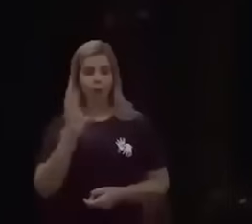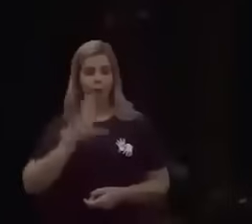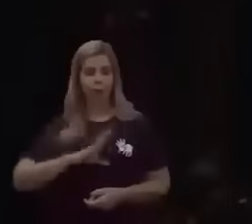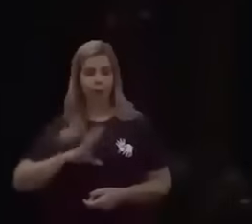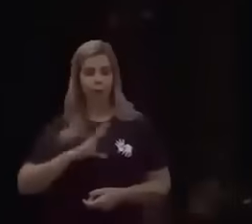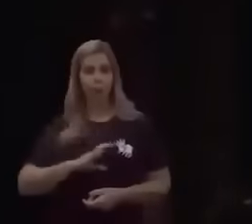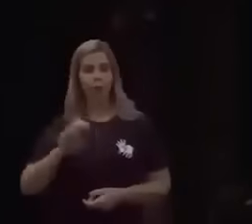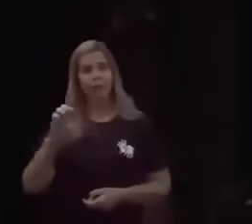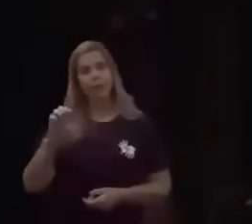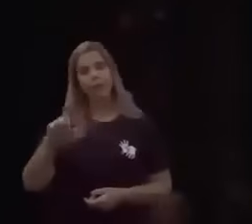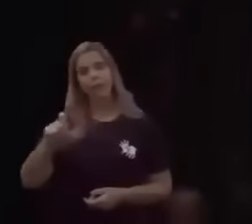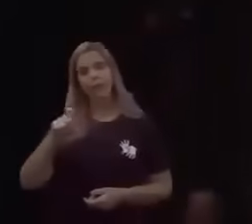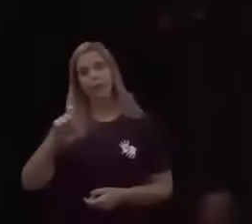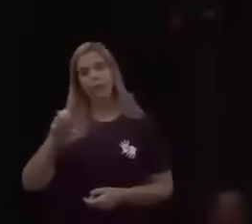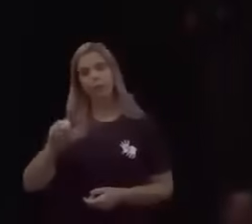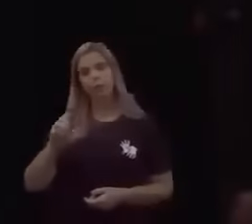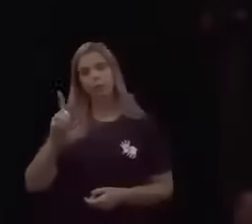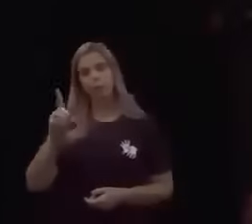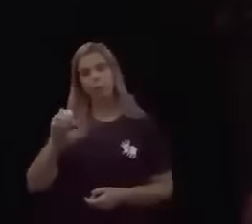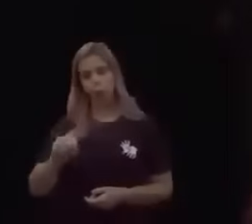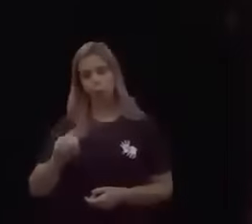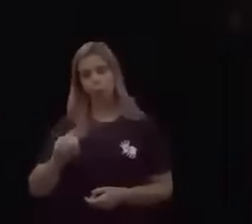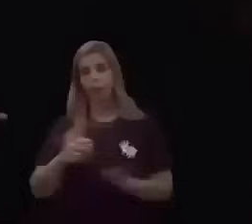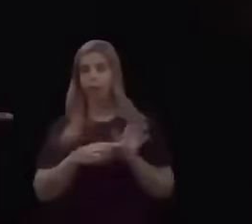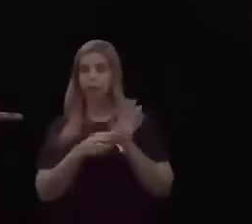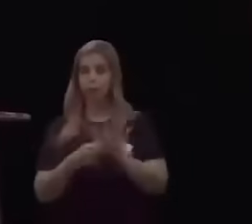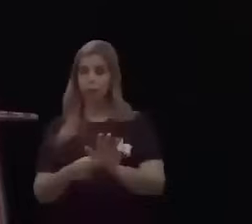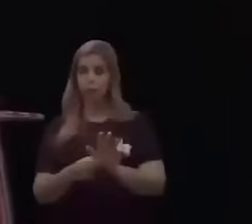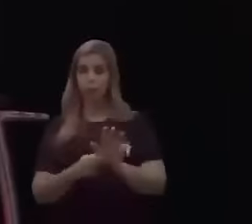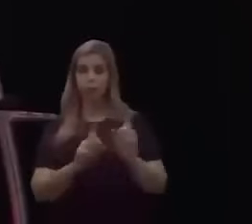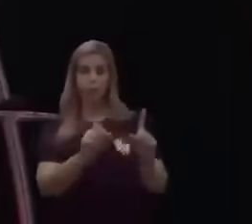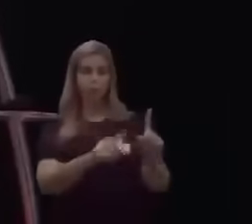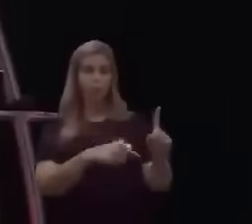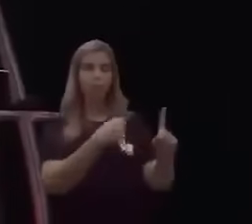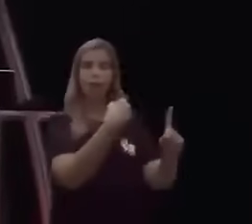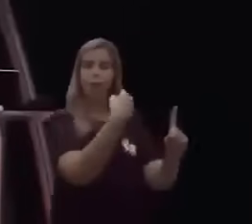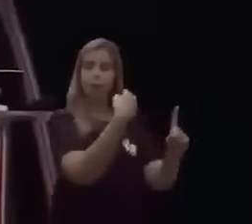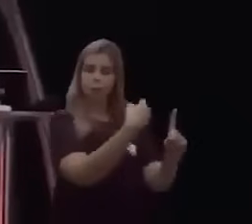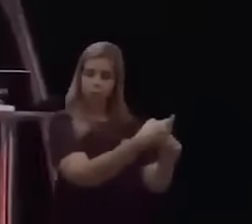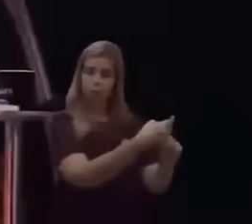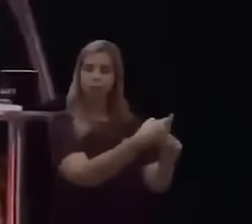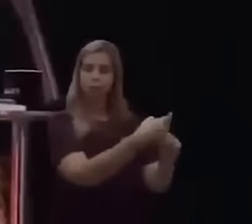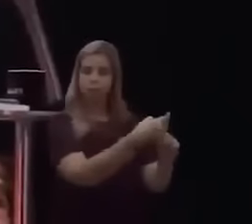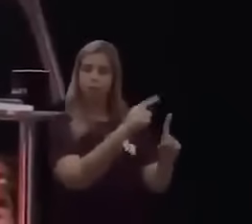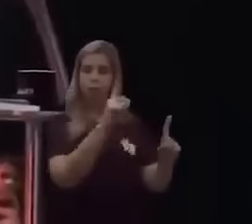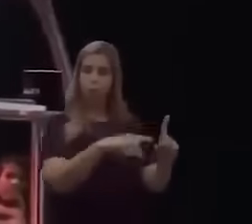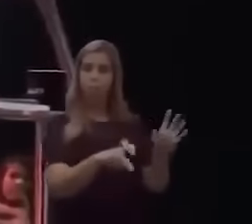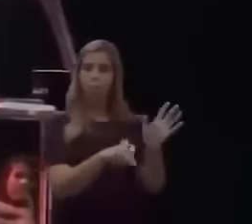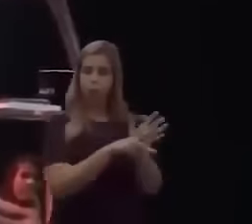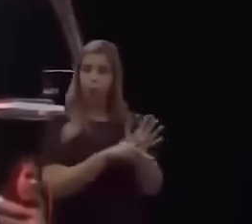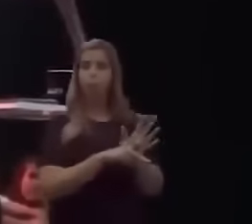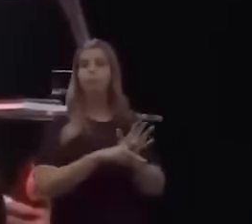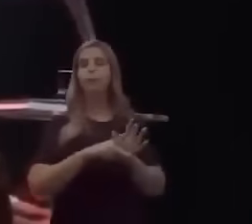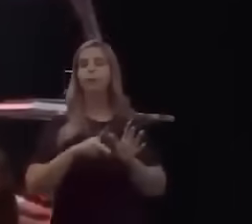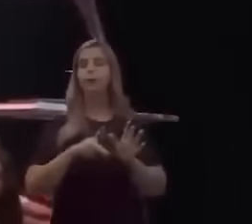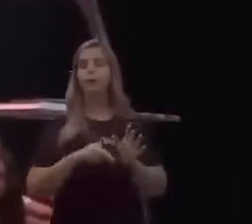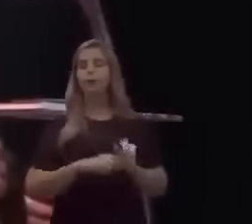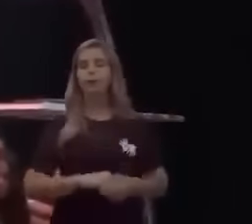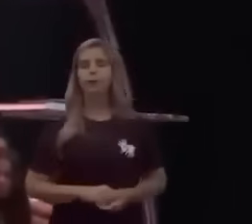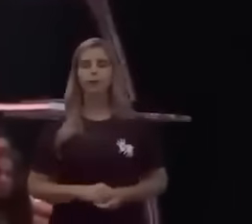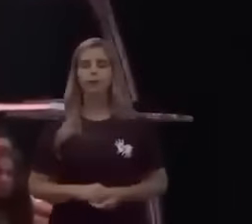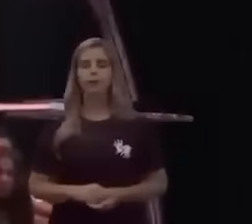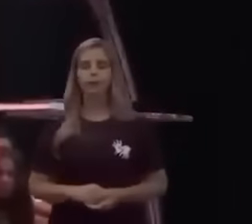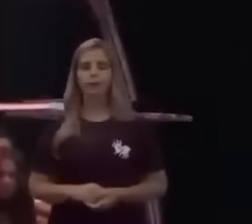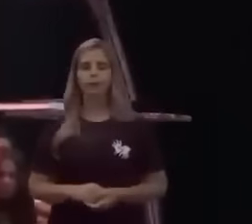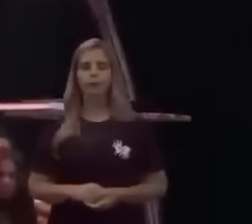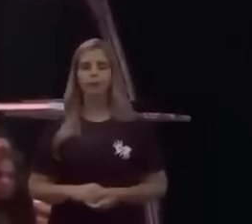êxodo, mostrando que a cruz seria o êxodo. Ali na cruz aconteceu a nossa libertação.